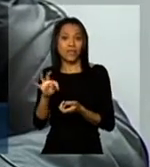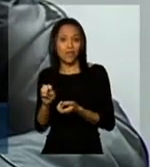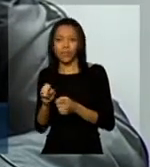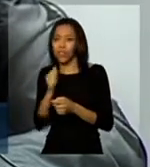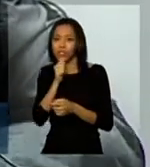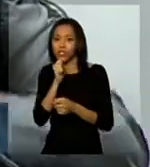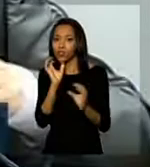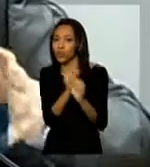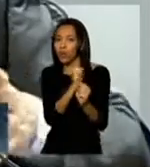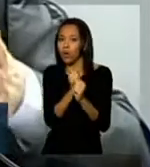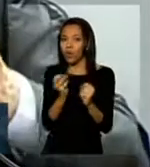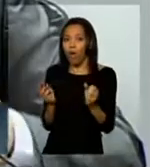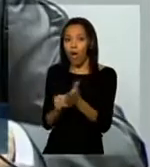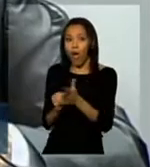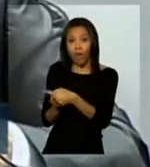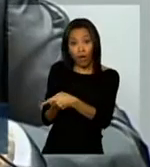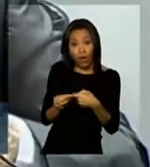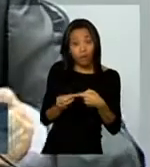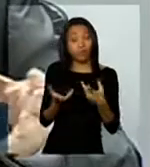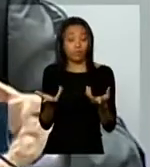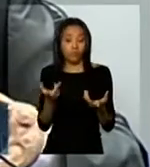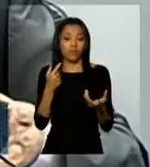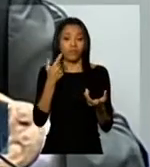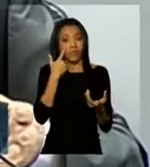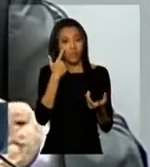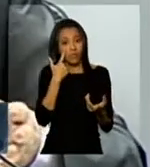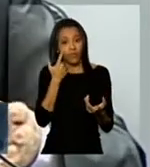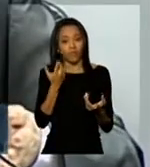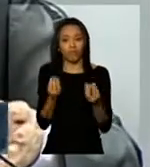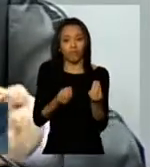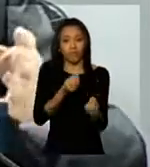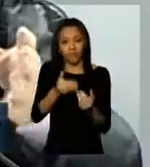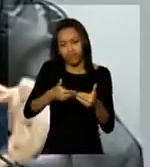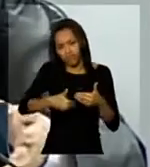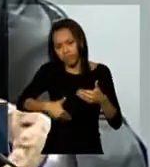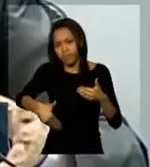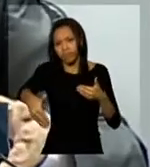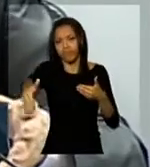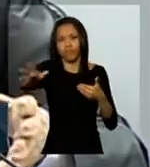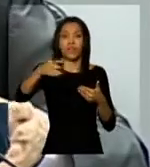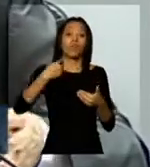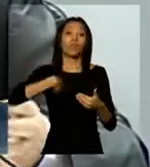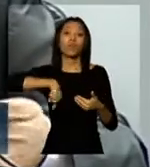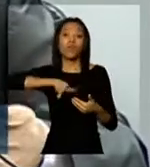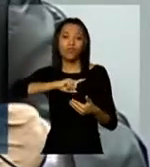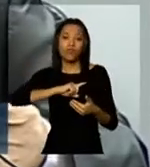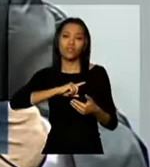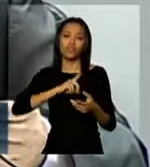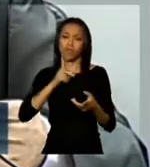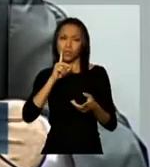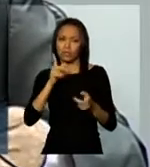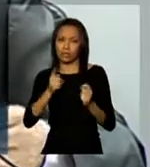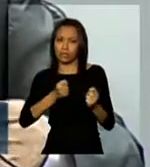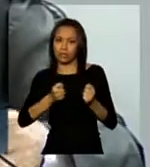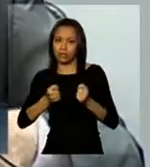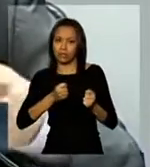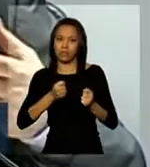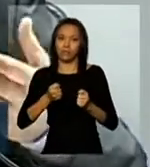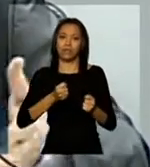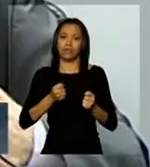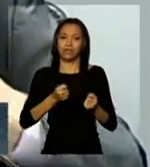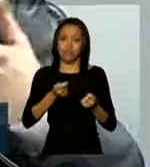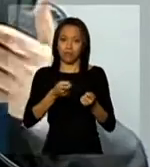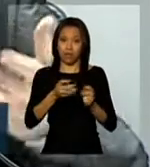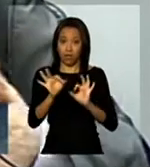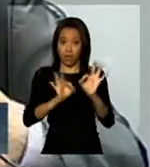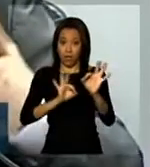tá certo? Então, nós partimos de uma base favorável, porque fomos conservadores nas previsões e, portanto,